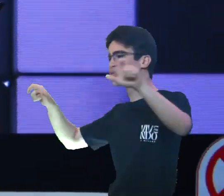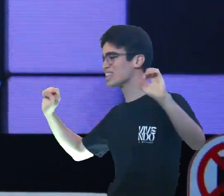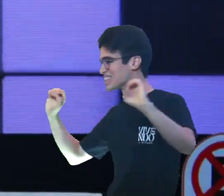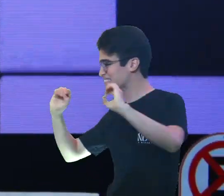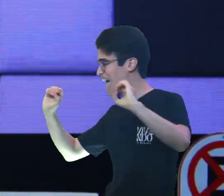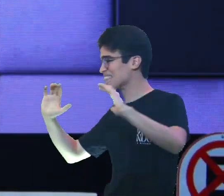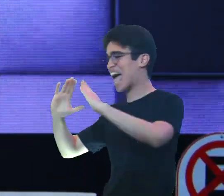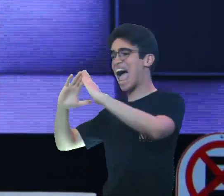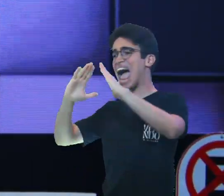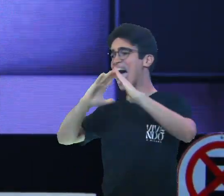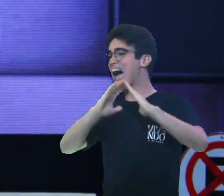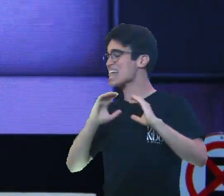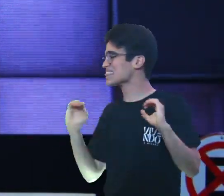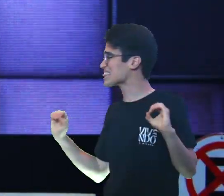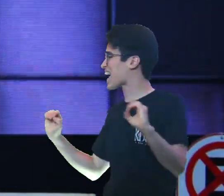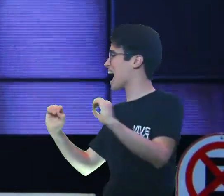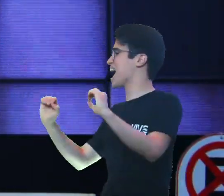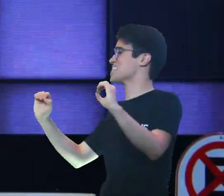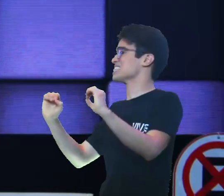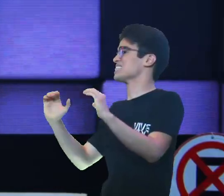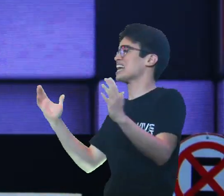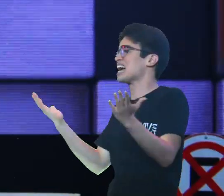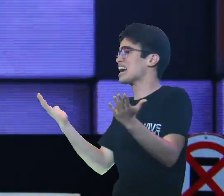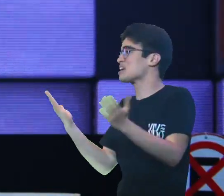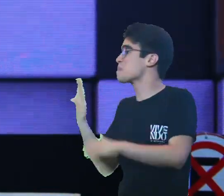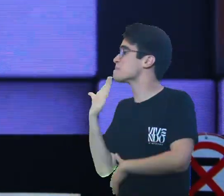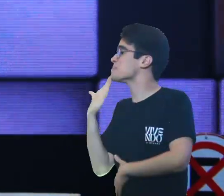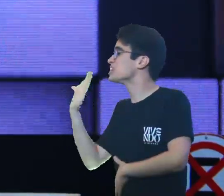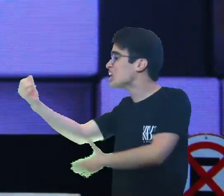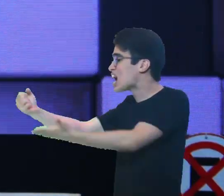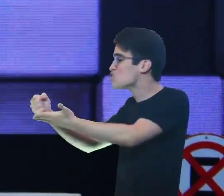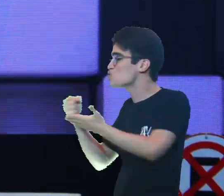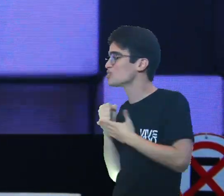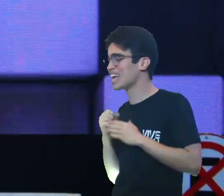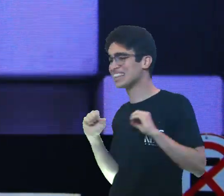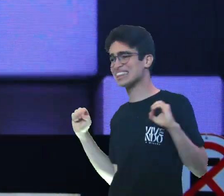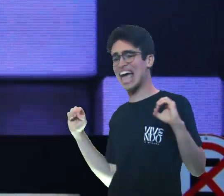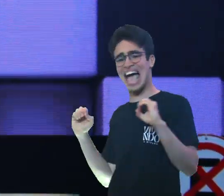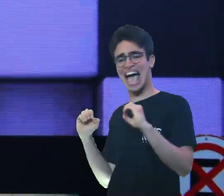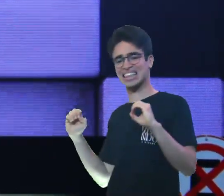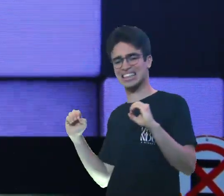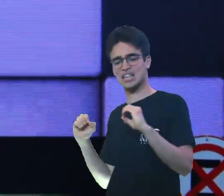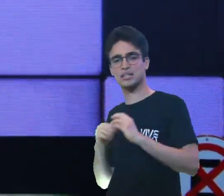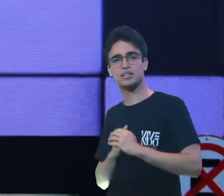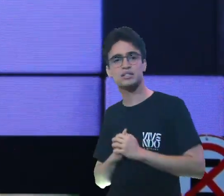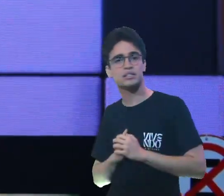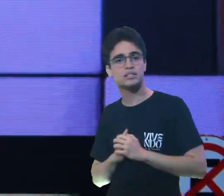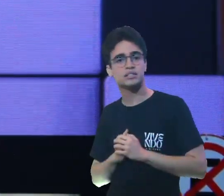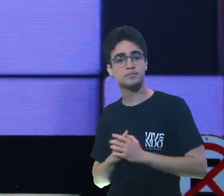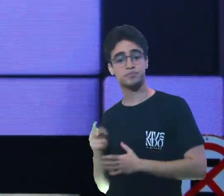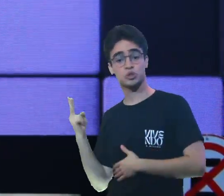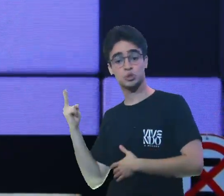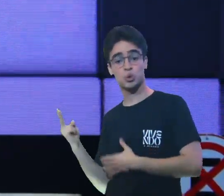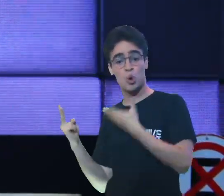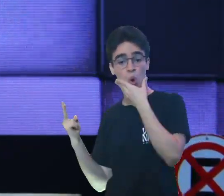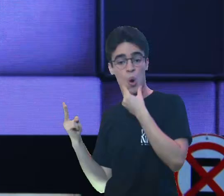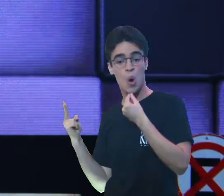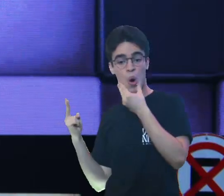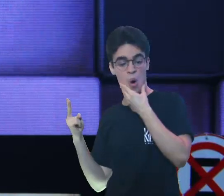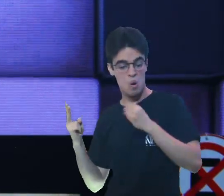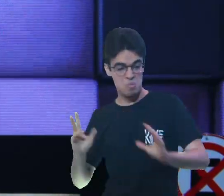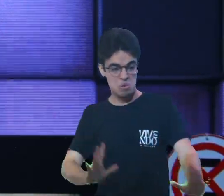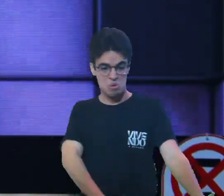casas e nenhum lugar que ele pudesse pedir socorro. 2 homens